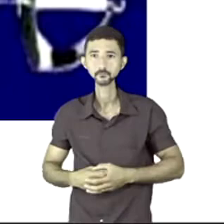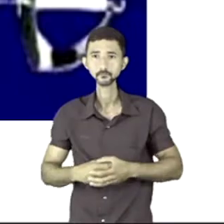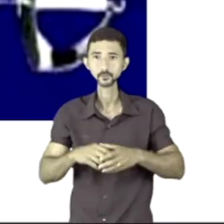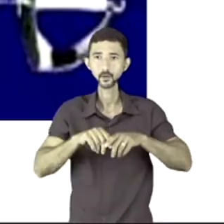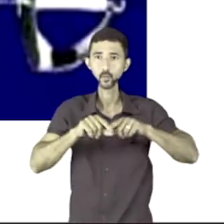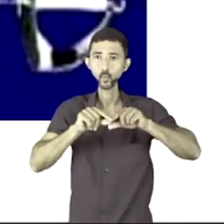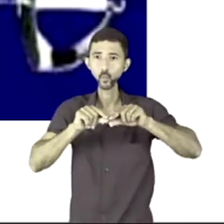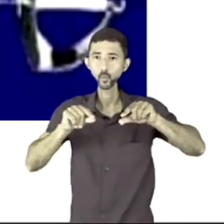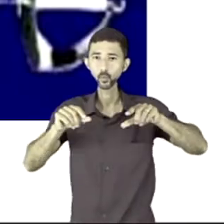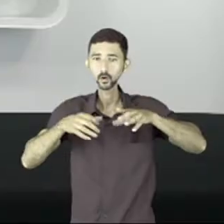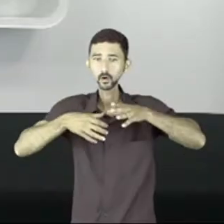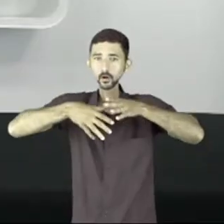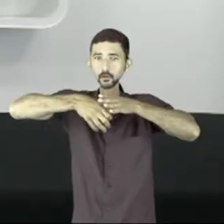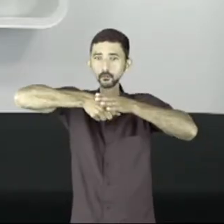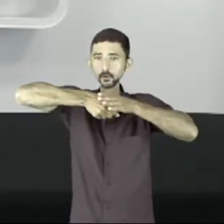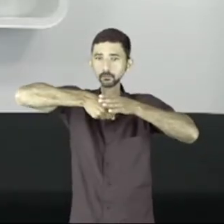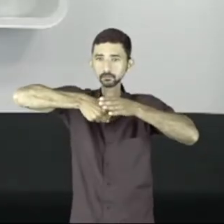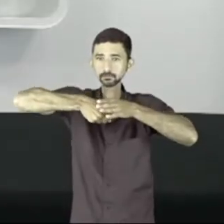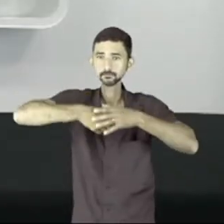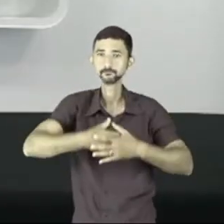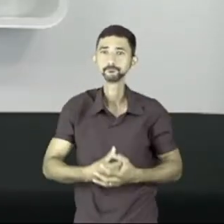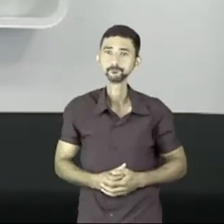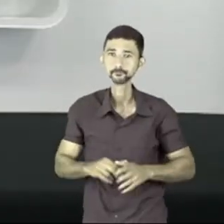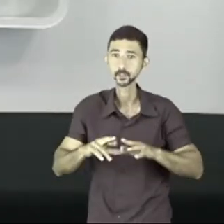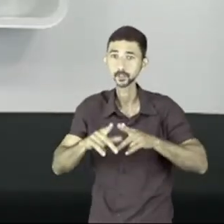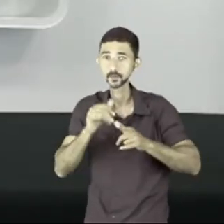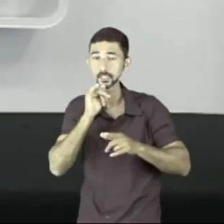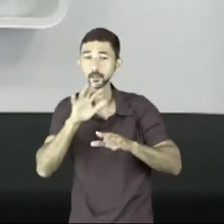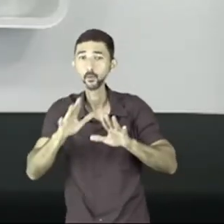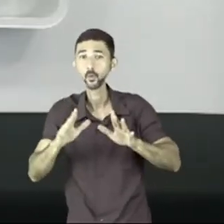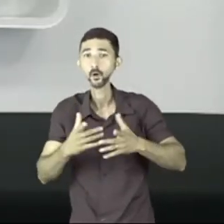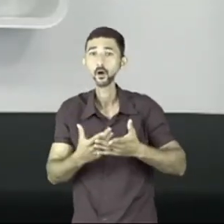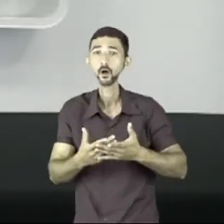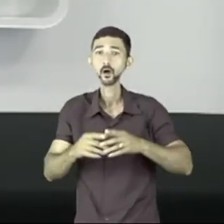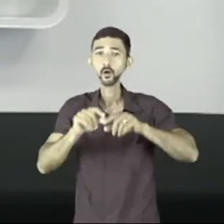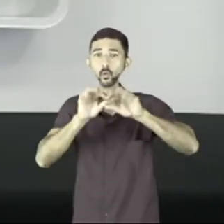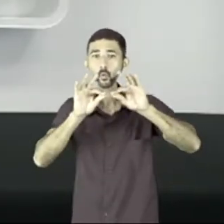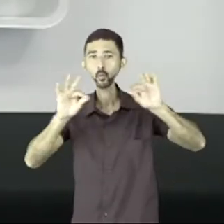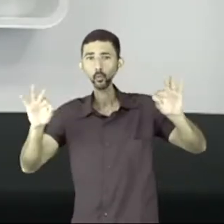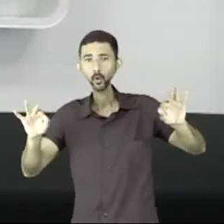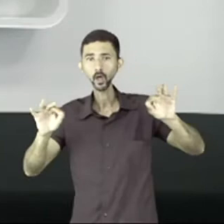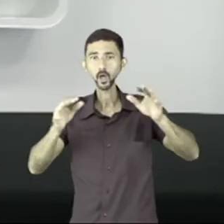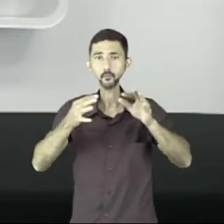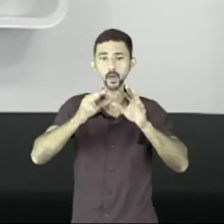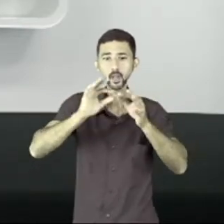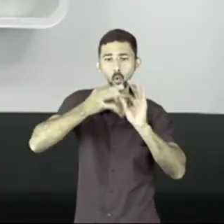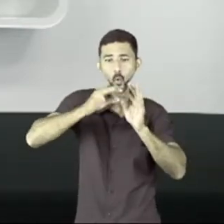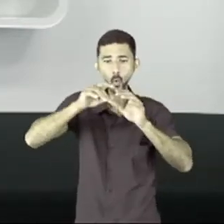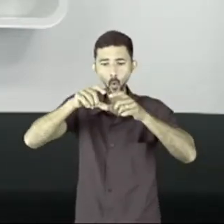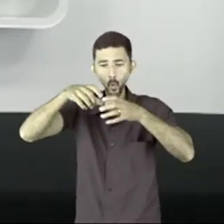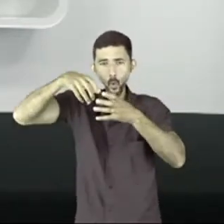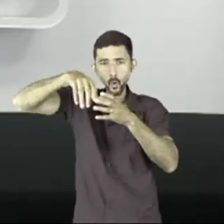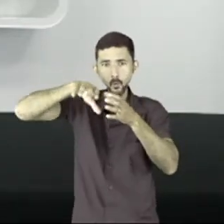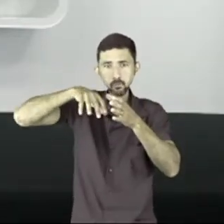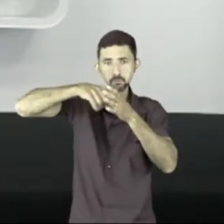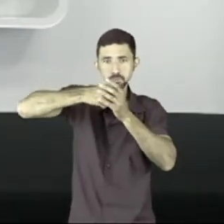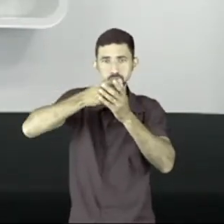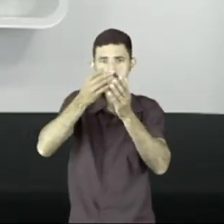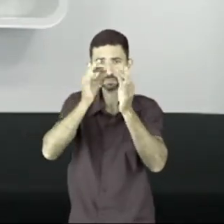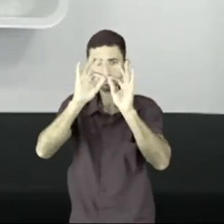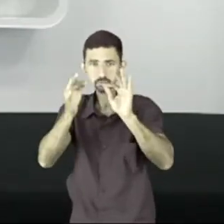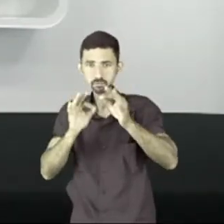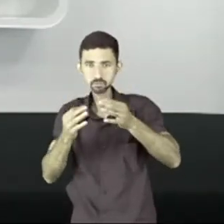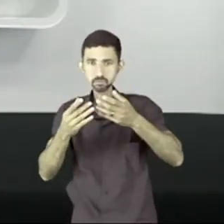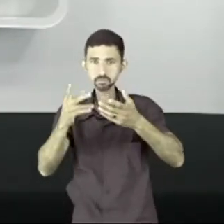maior, tá? Essa diferença não é apenas no tamanho, na espessura ou no